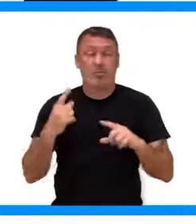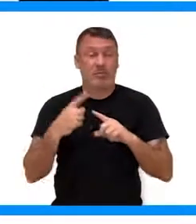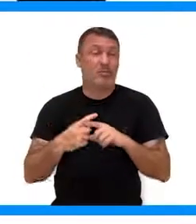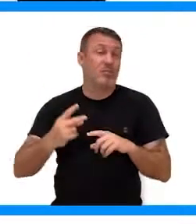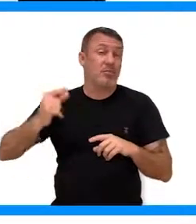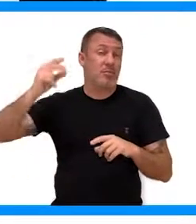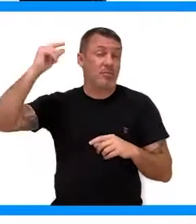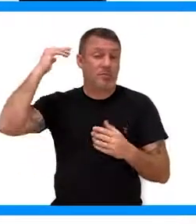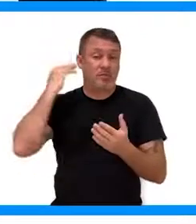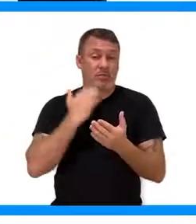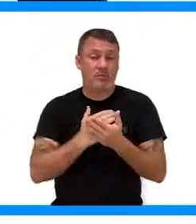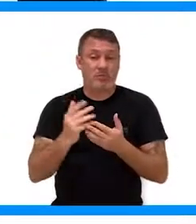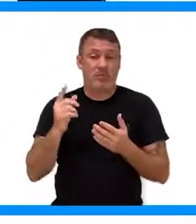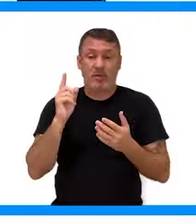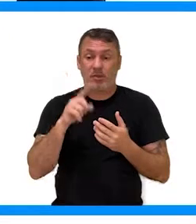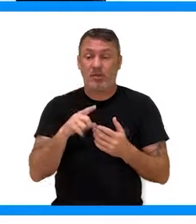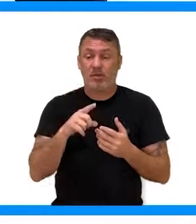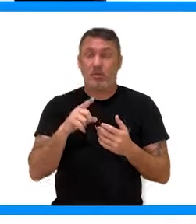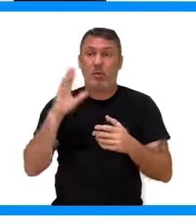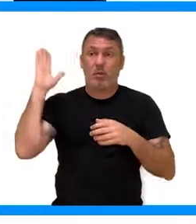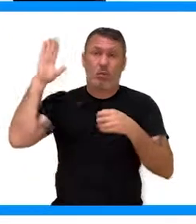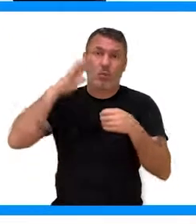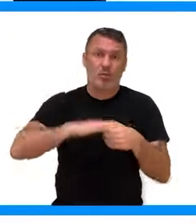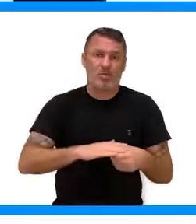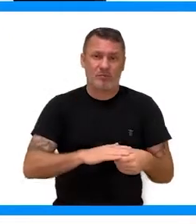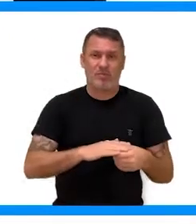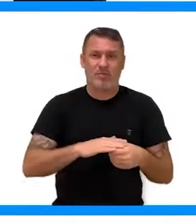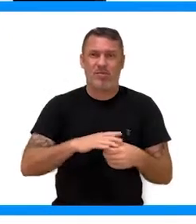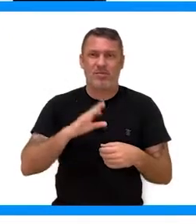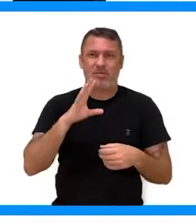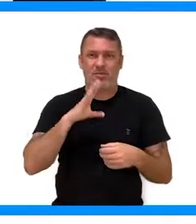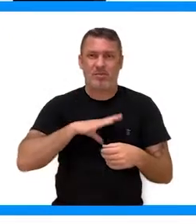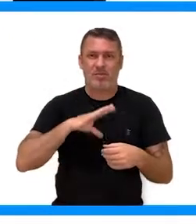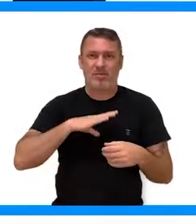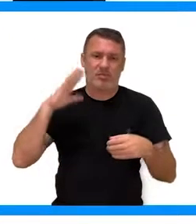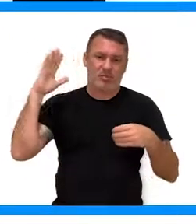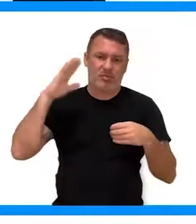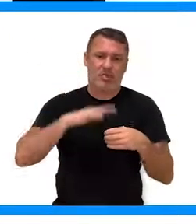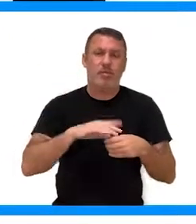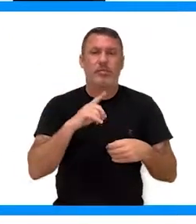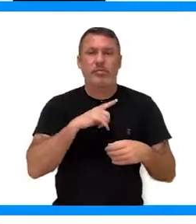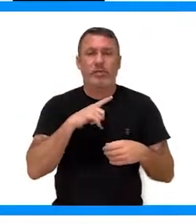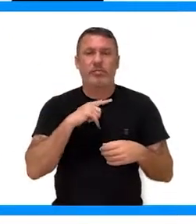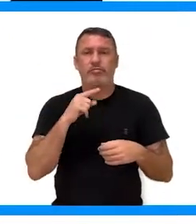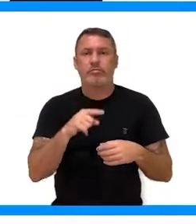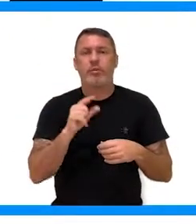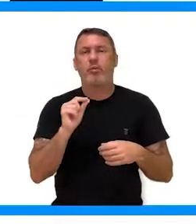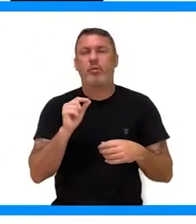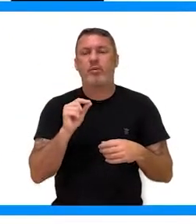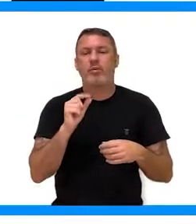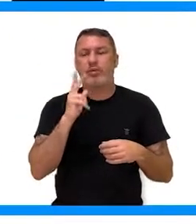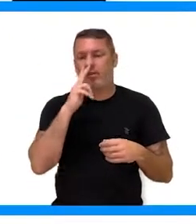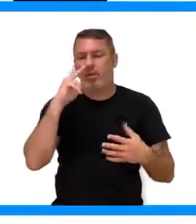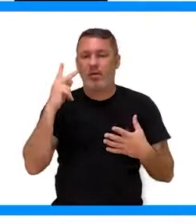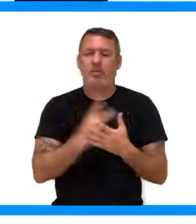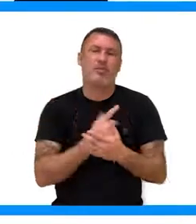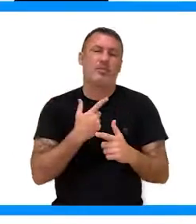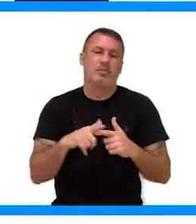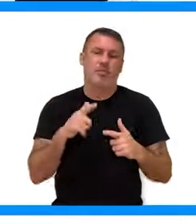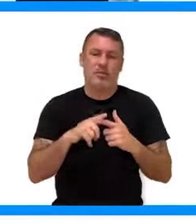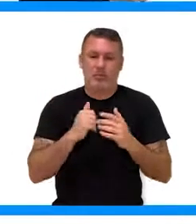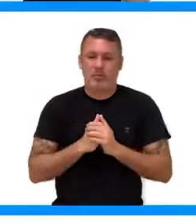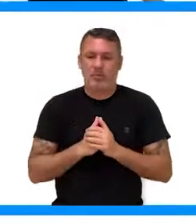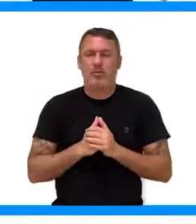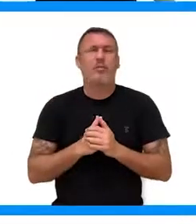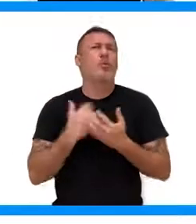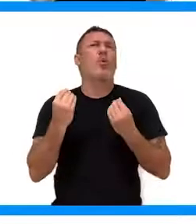porque desde o início da colonização, nós temos essa tendência. Como assim, professor?